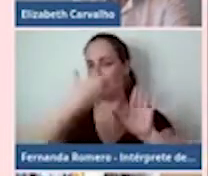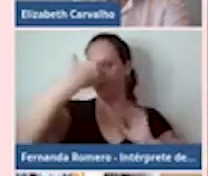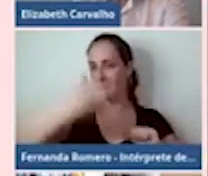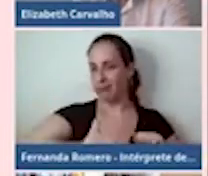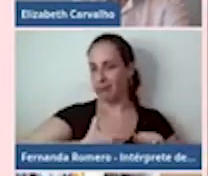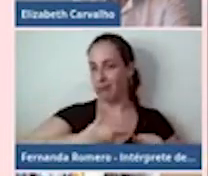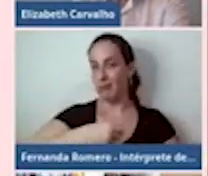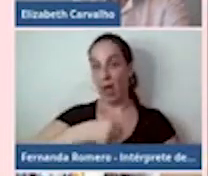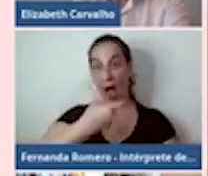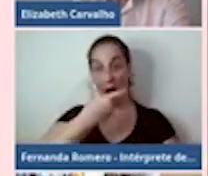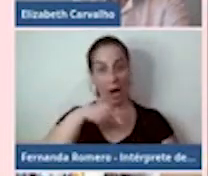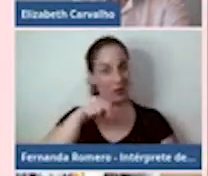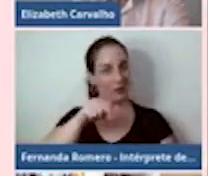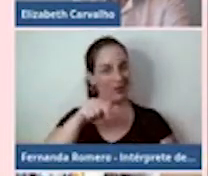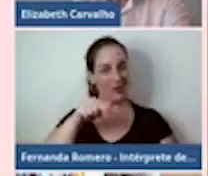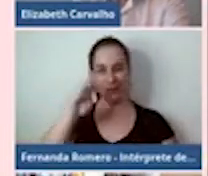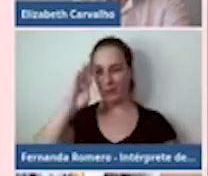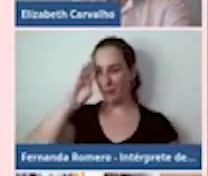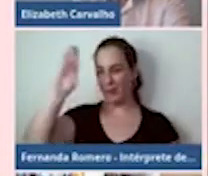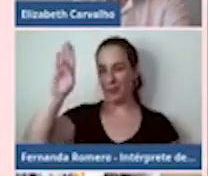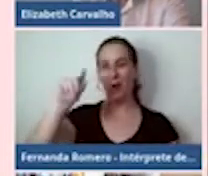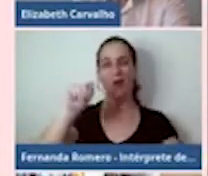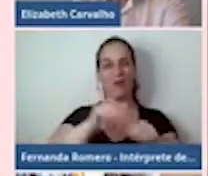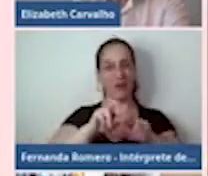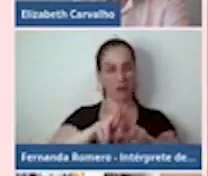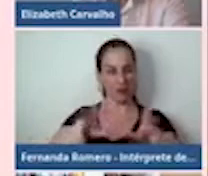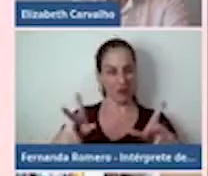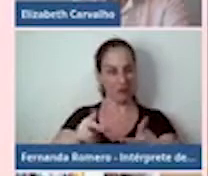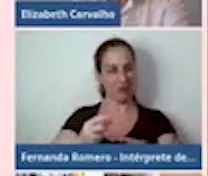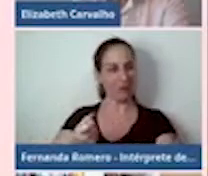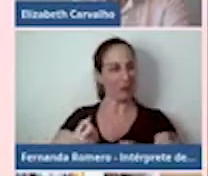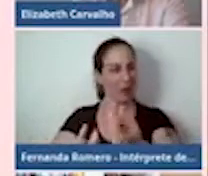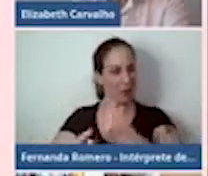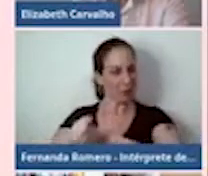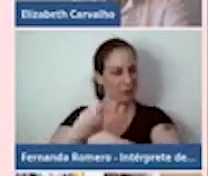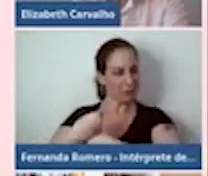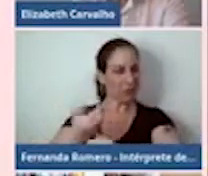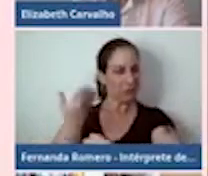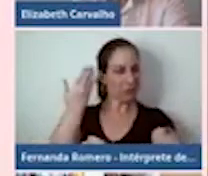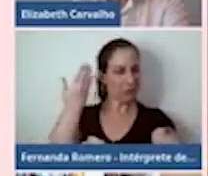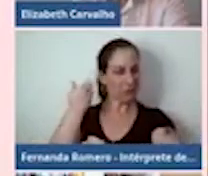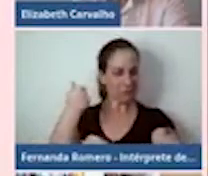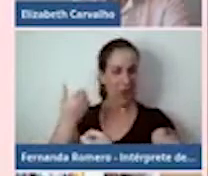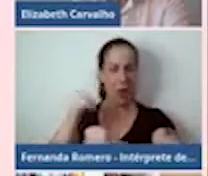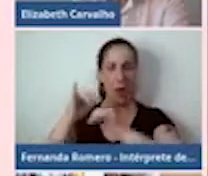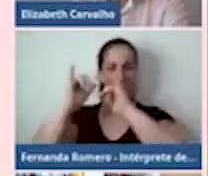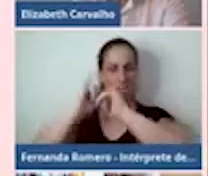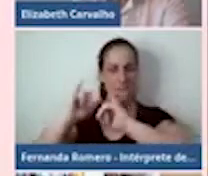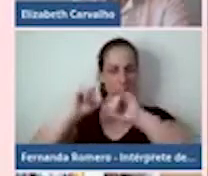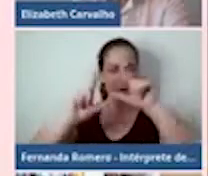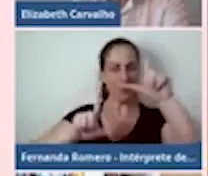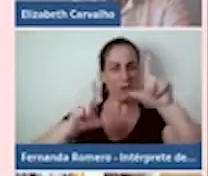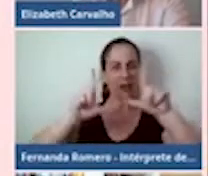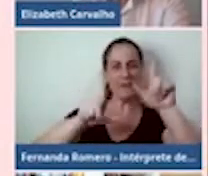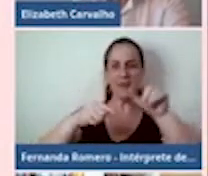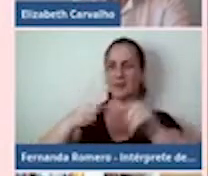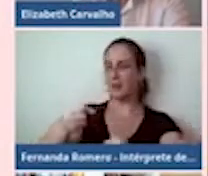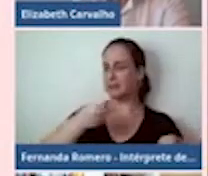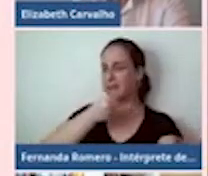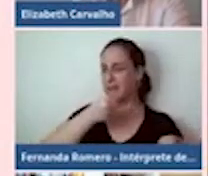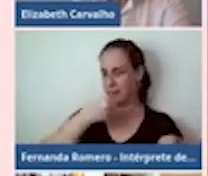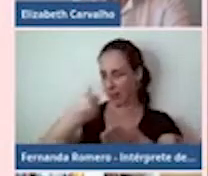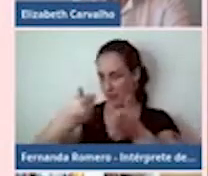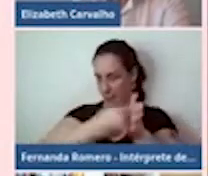que faz a diferença. Há uns anos atrás, né, eu fui entrevistada num programa e me perguntaram assim,